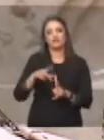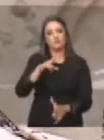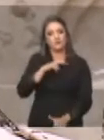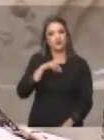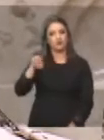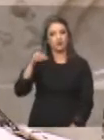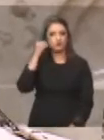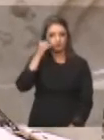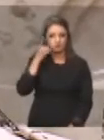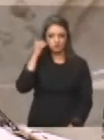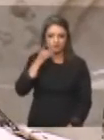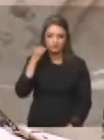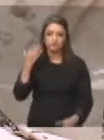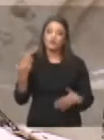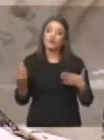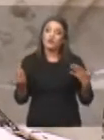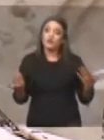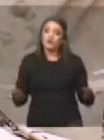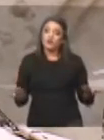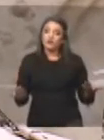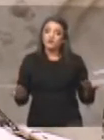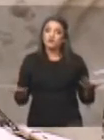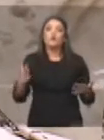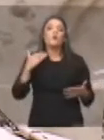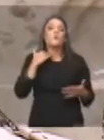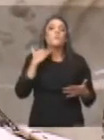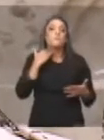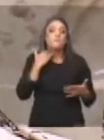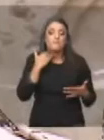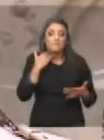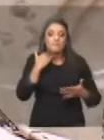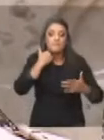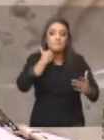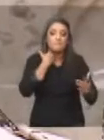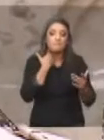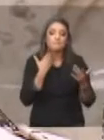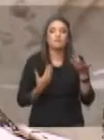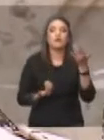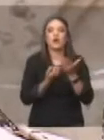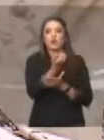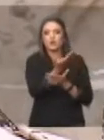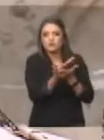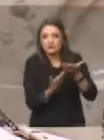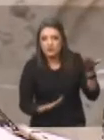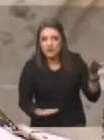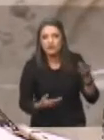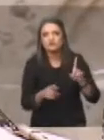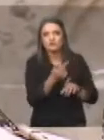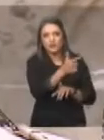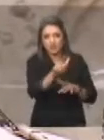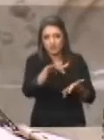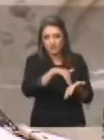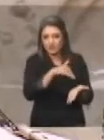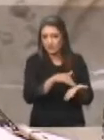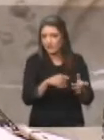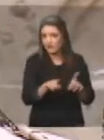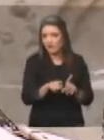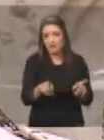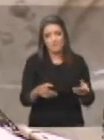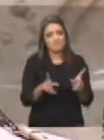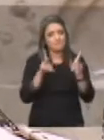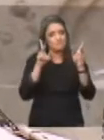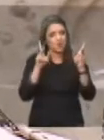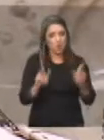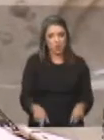parlamentar. Os dados bancários dos outros secretários parlamentares também demonstram a mesma maneira de